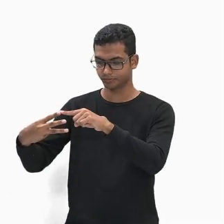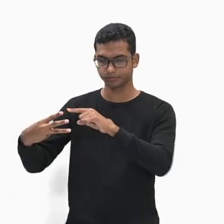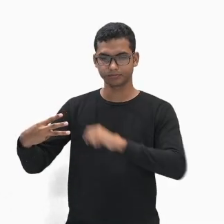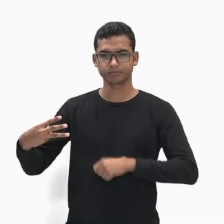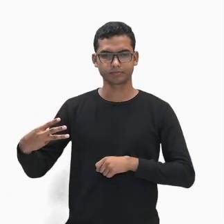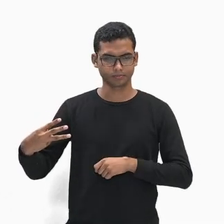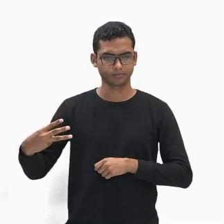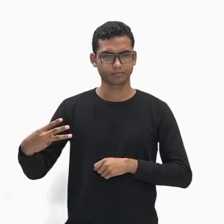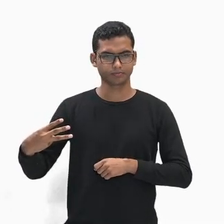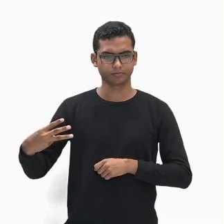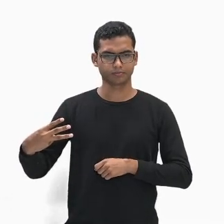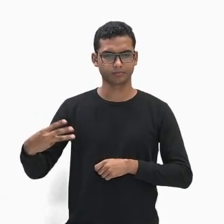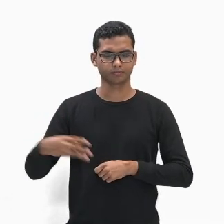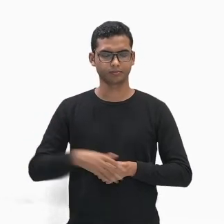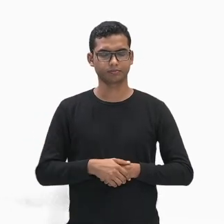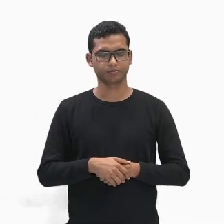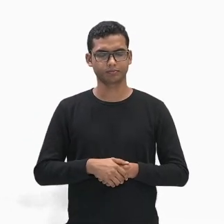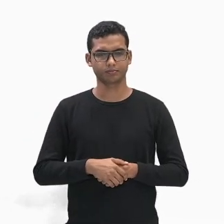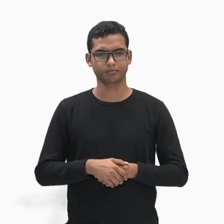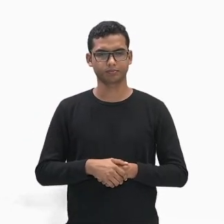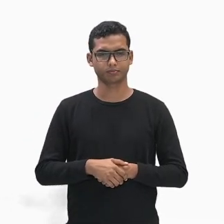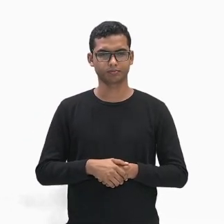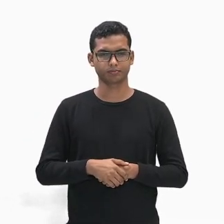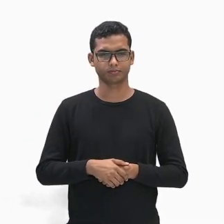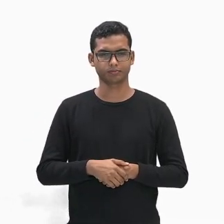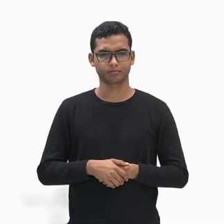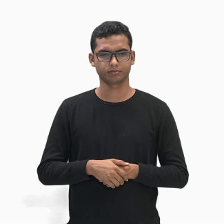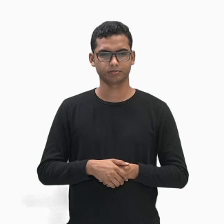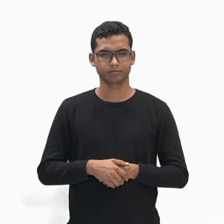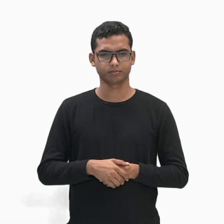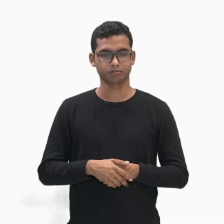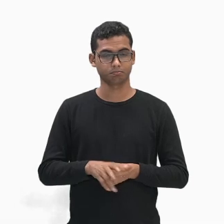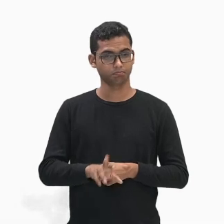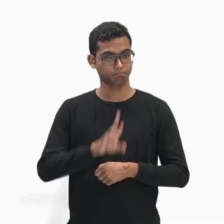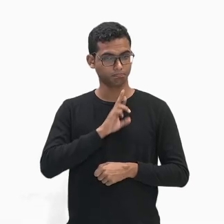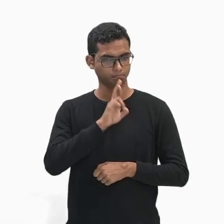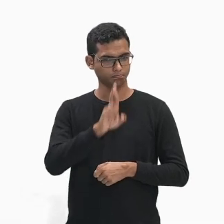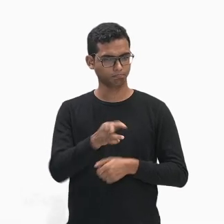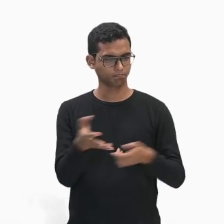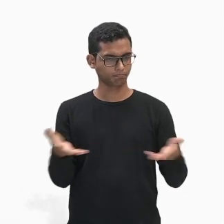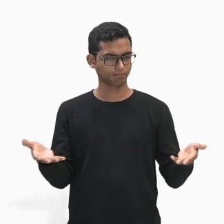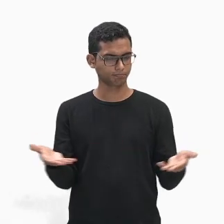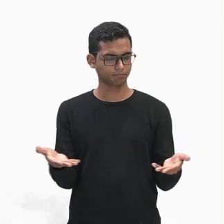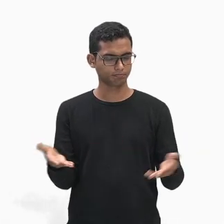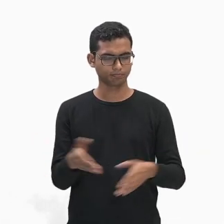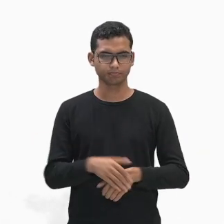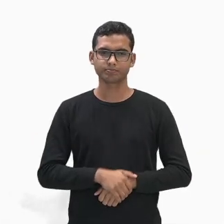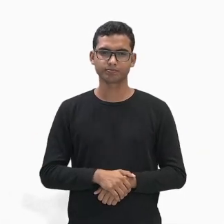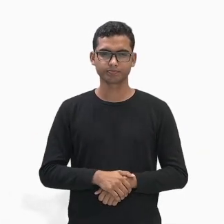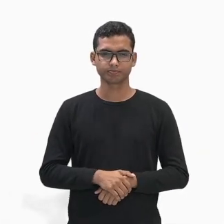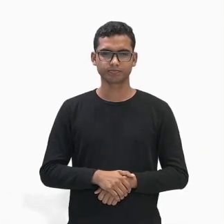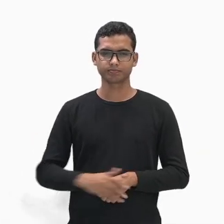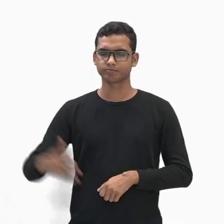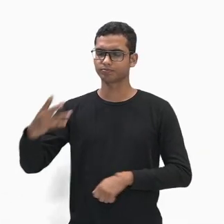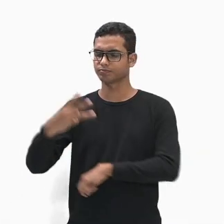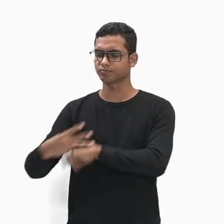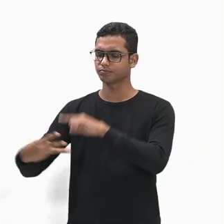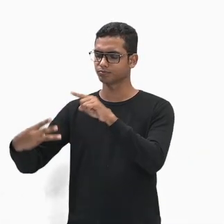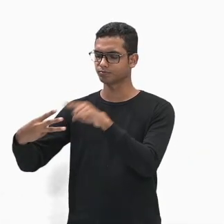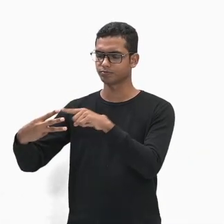quero saber, como eu já falei para vocês, esse questionamento e agora vamos responder para vocês. Qual é a diferença